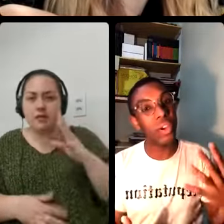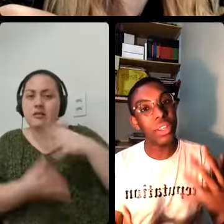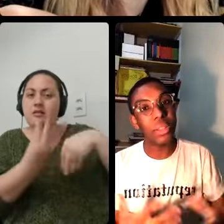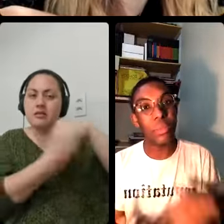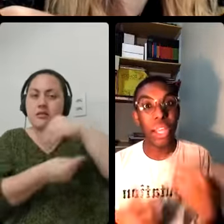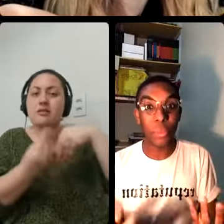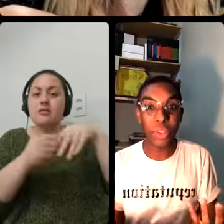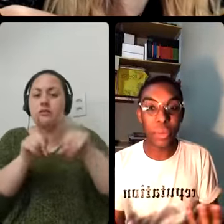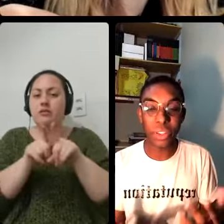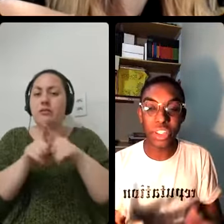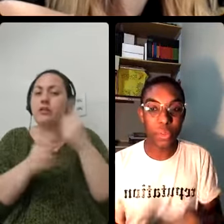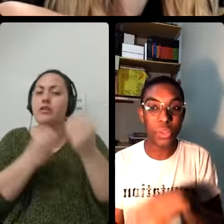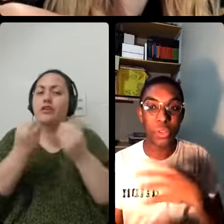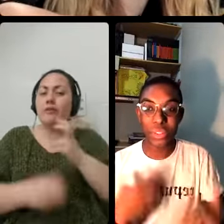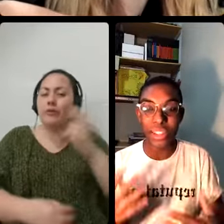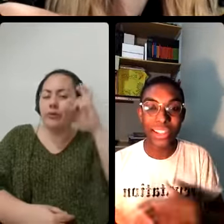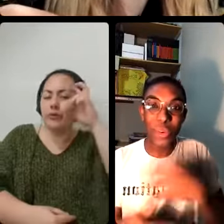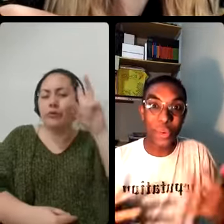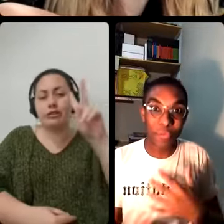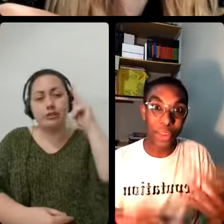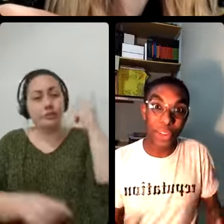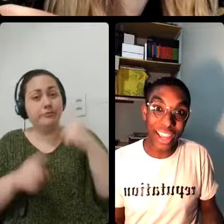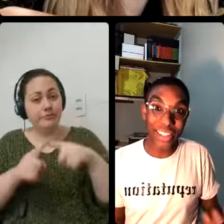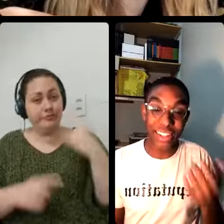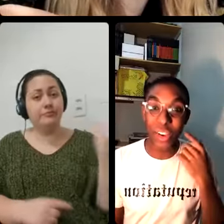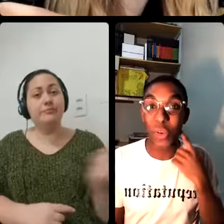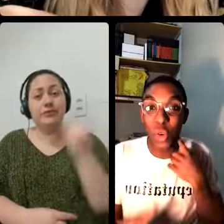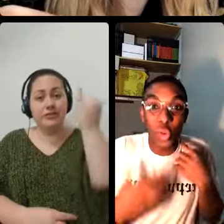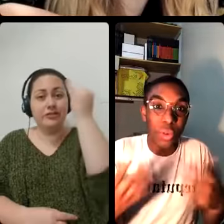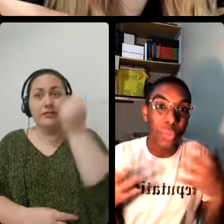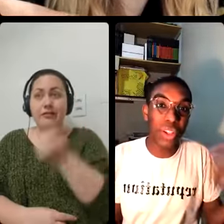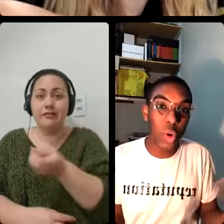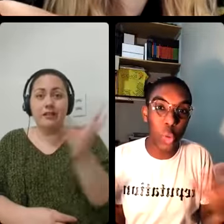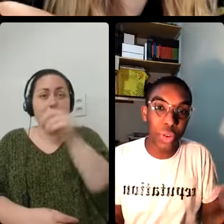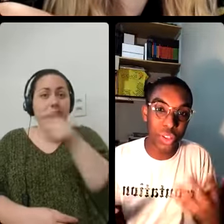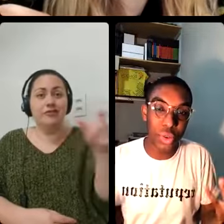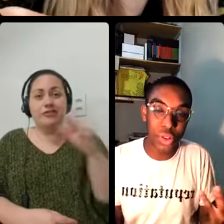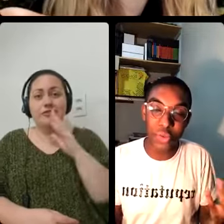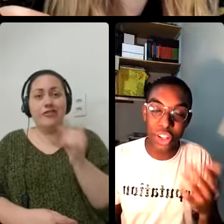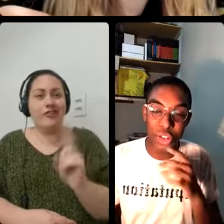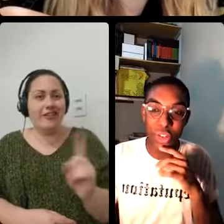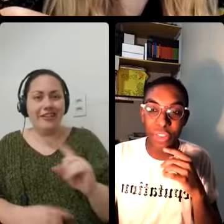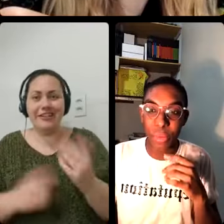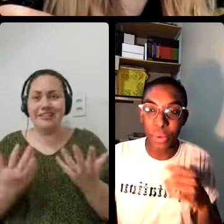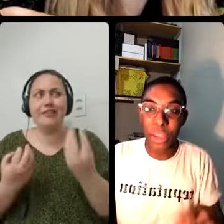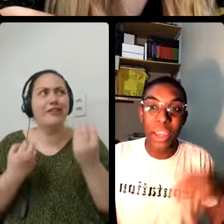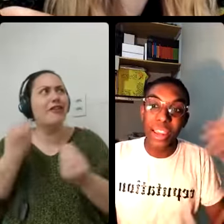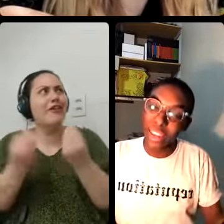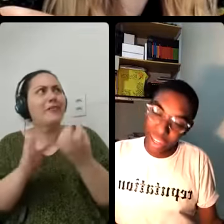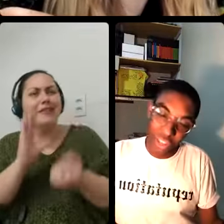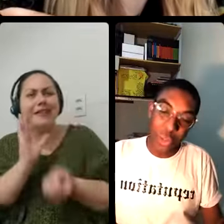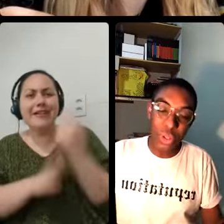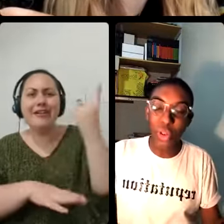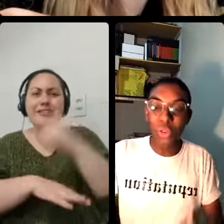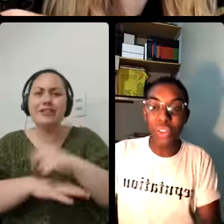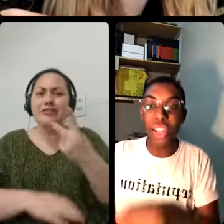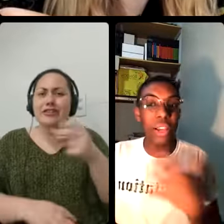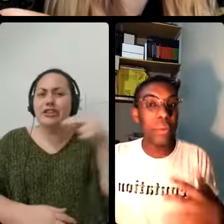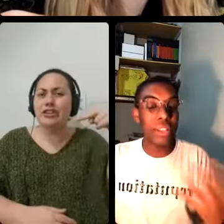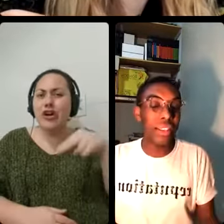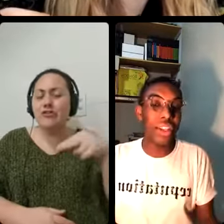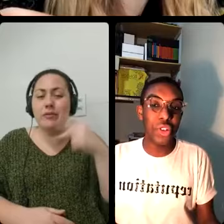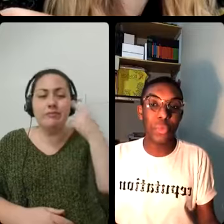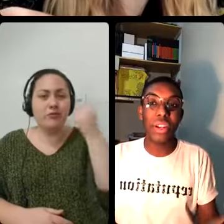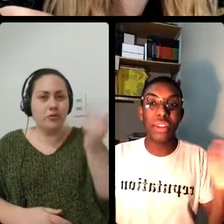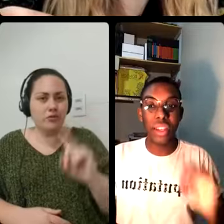a história, porque é muito importante, as pessoas não conhecem, né, por como que surgiu o 20 de novembro. E aí, em 2011, né,